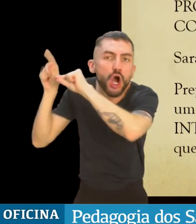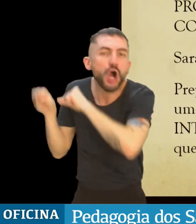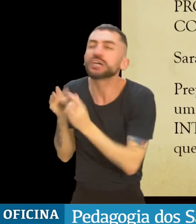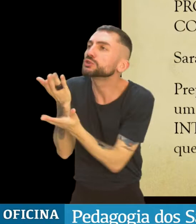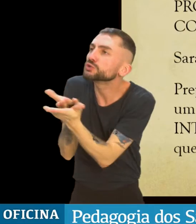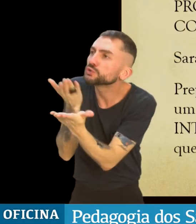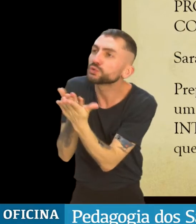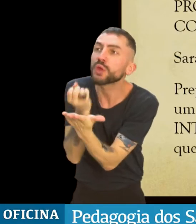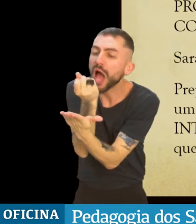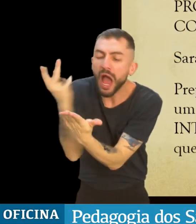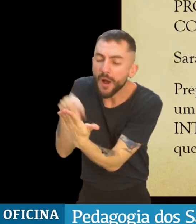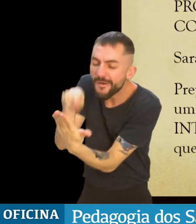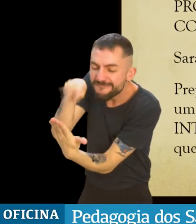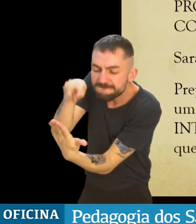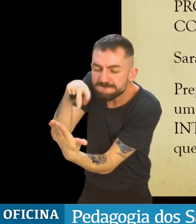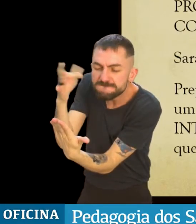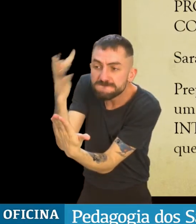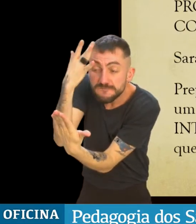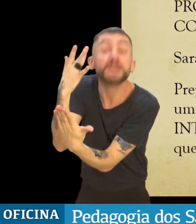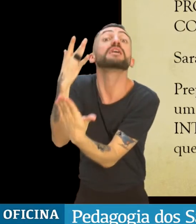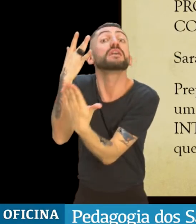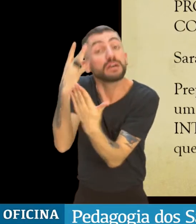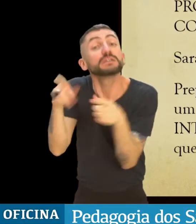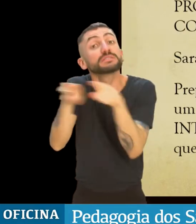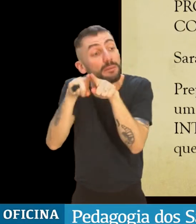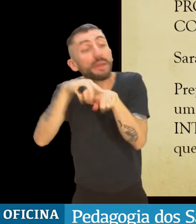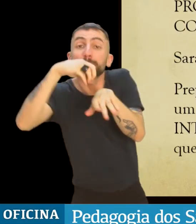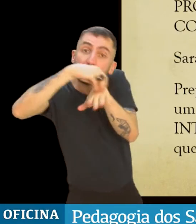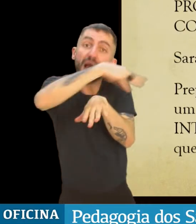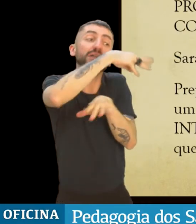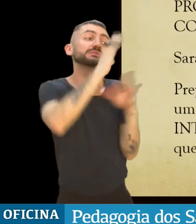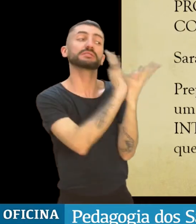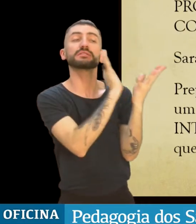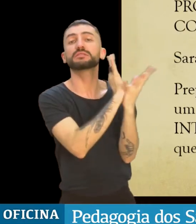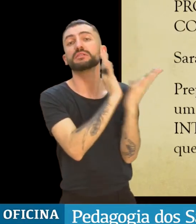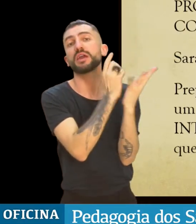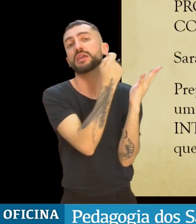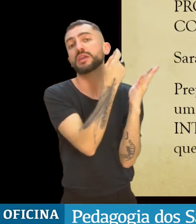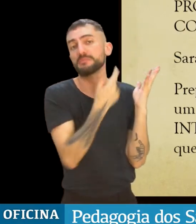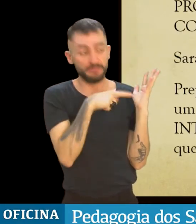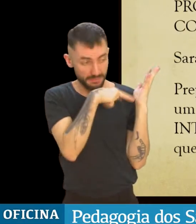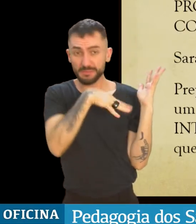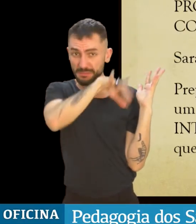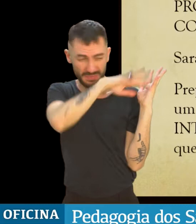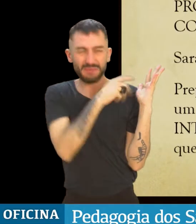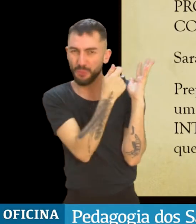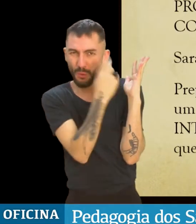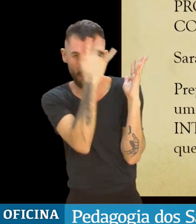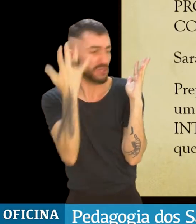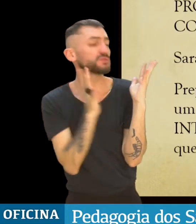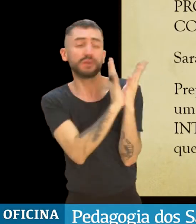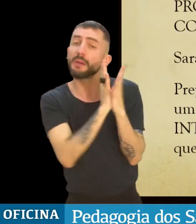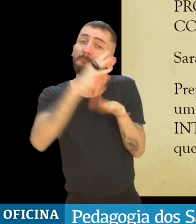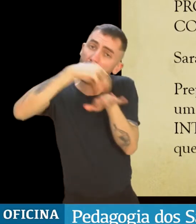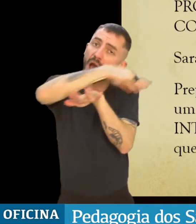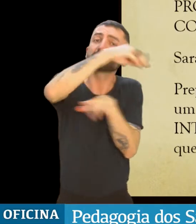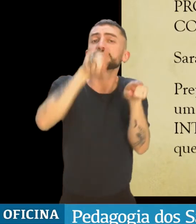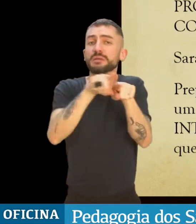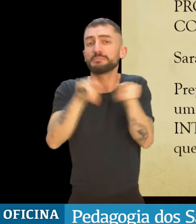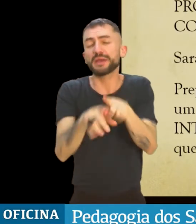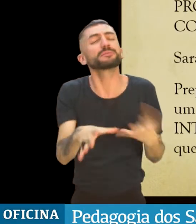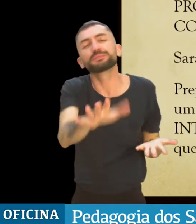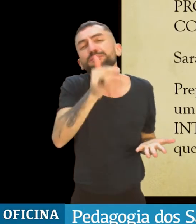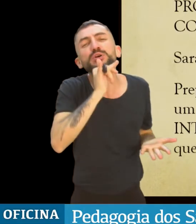para memorizar alguns temas, repasse isso para os colegas, faça com que eles, e aí eu costumo brincar, se